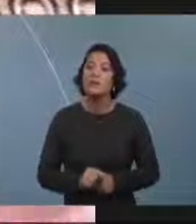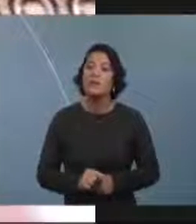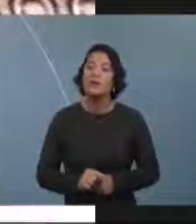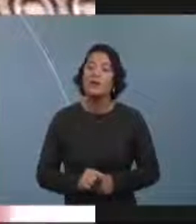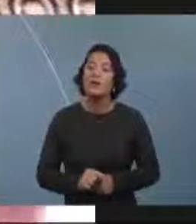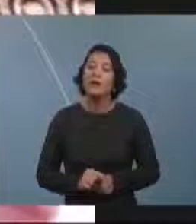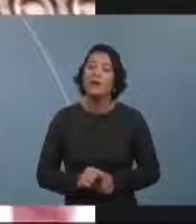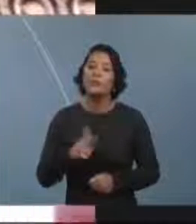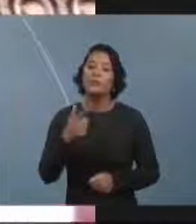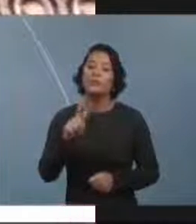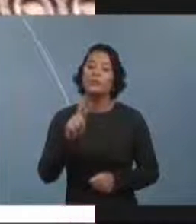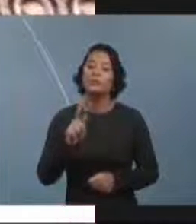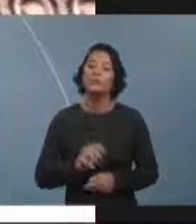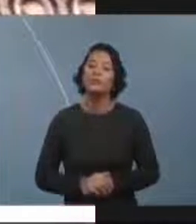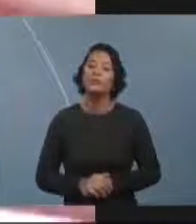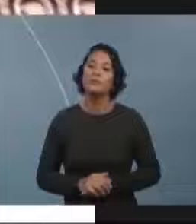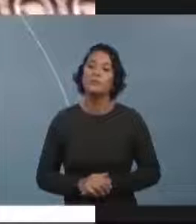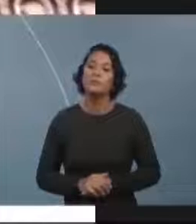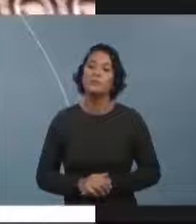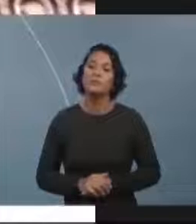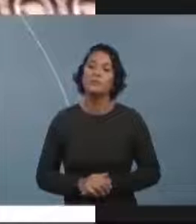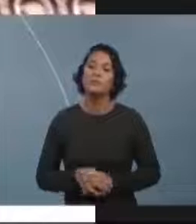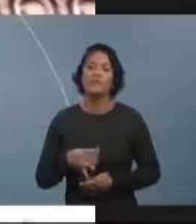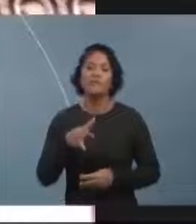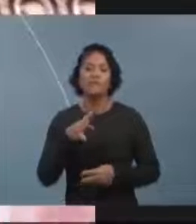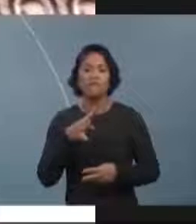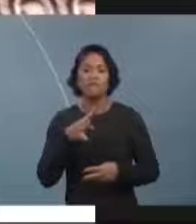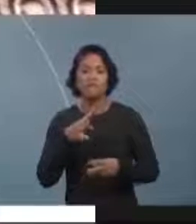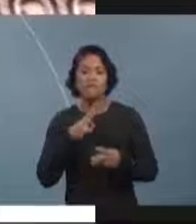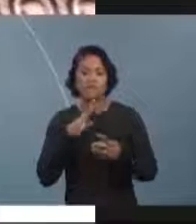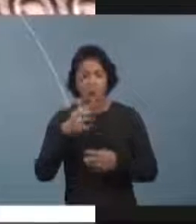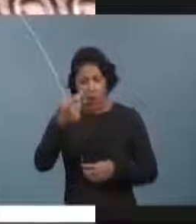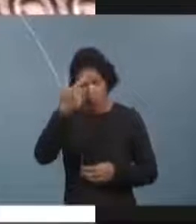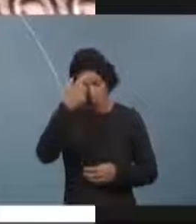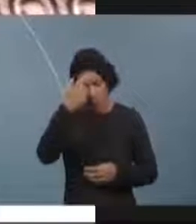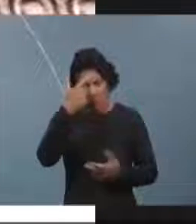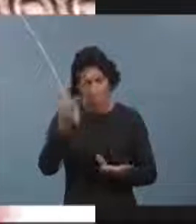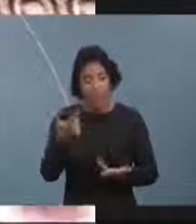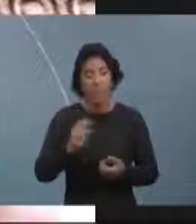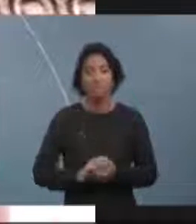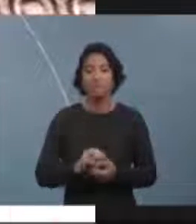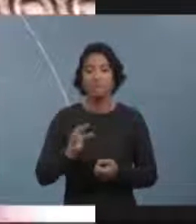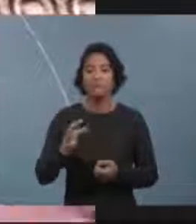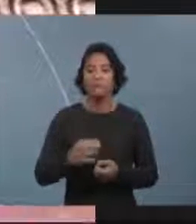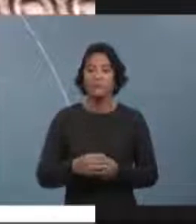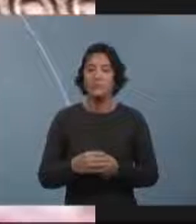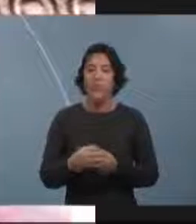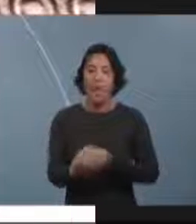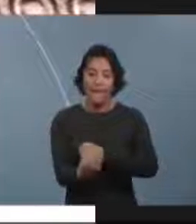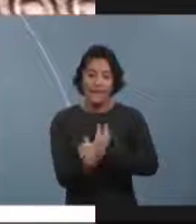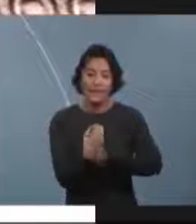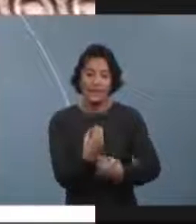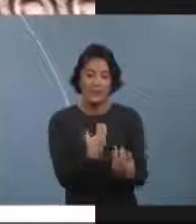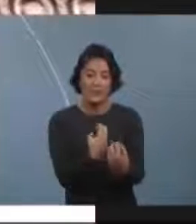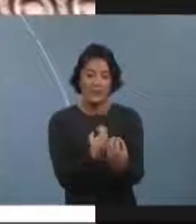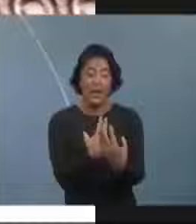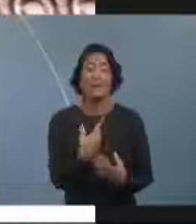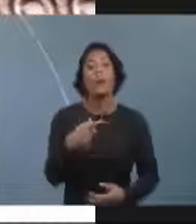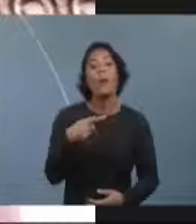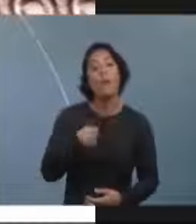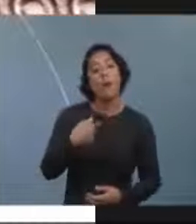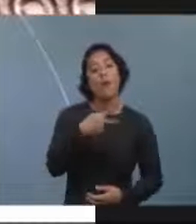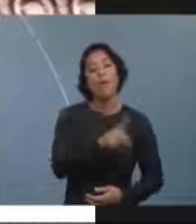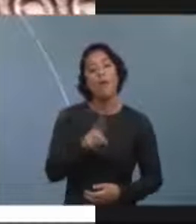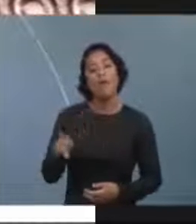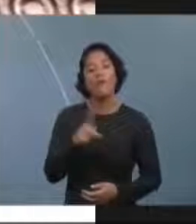não apenas os conhecimentos que me foram repassados pelos meus professores e as minhas professoras do